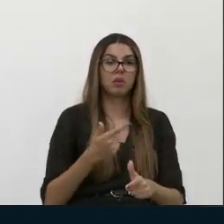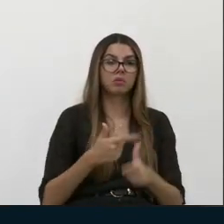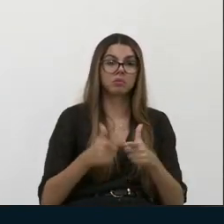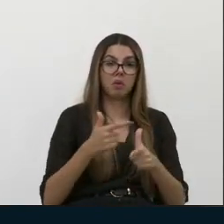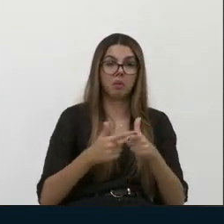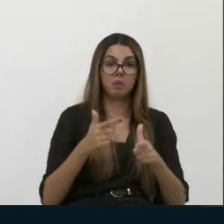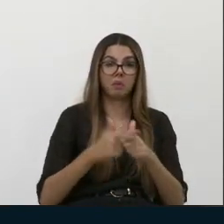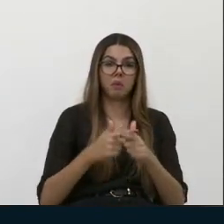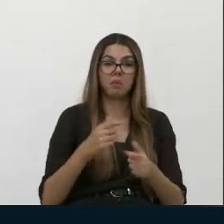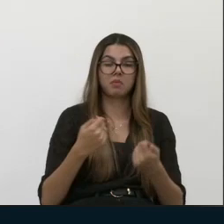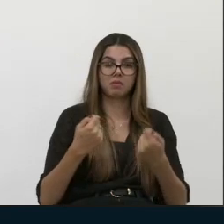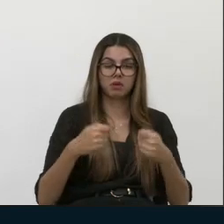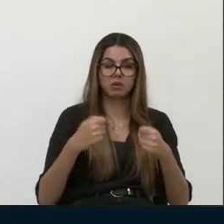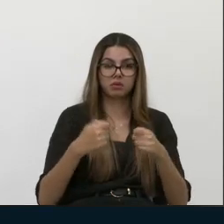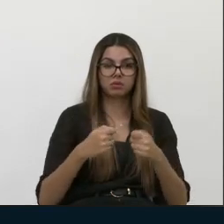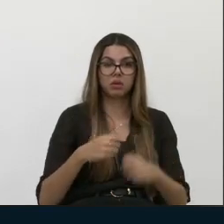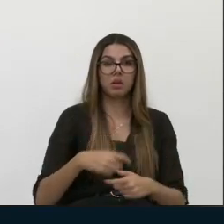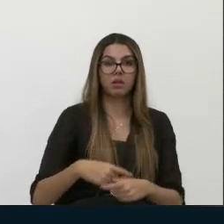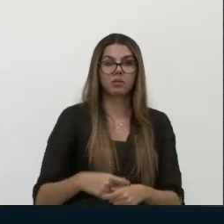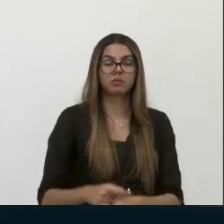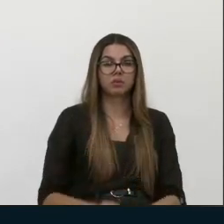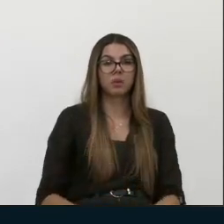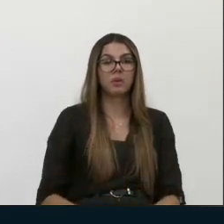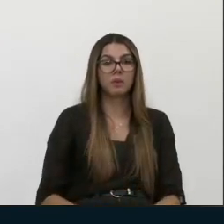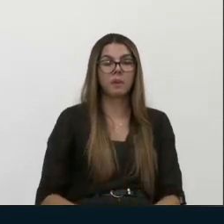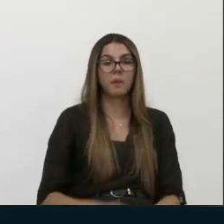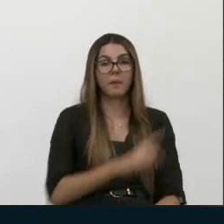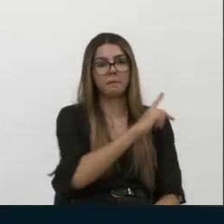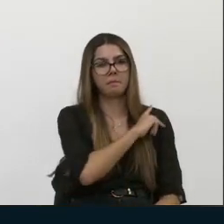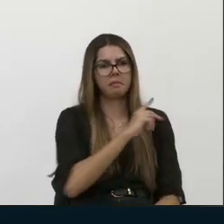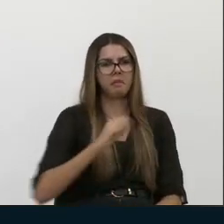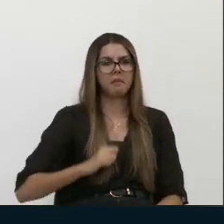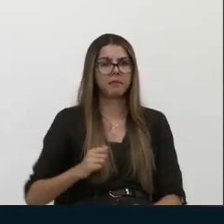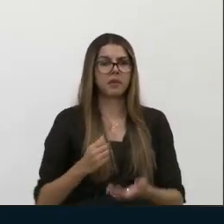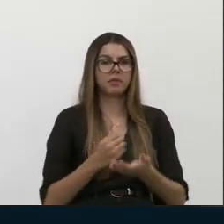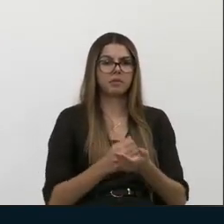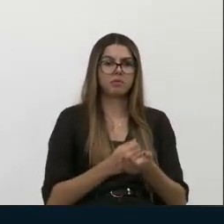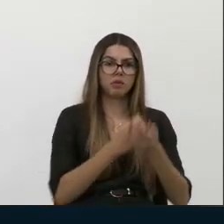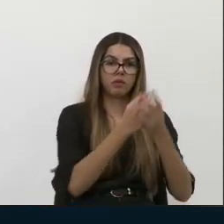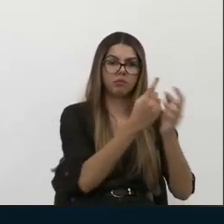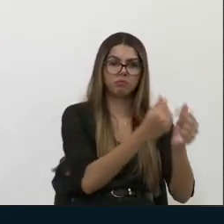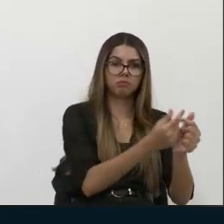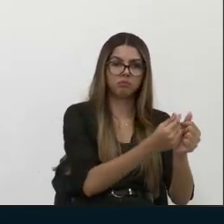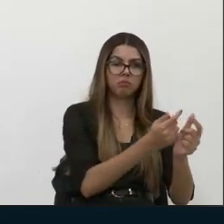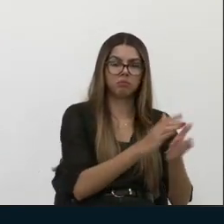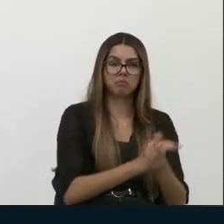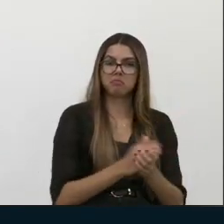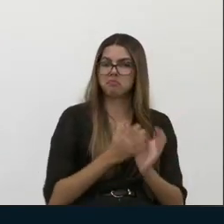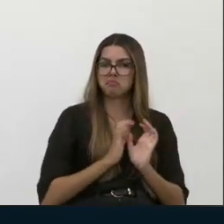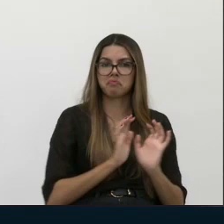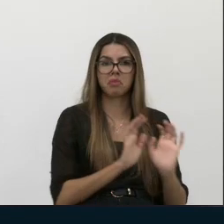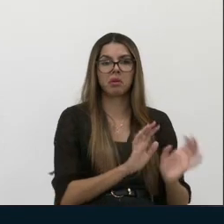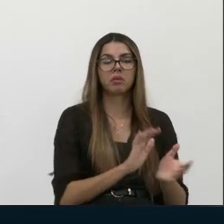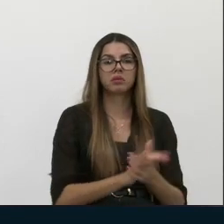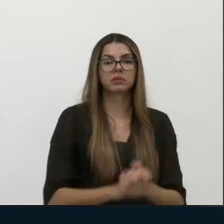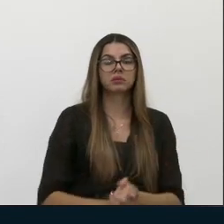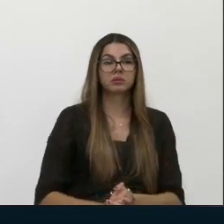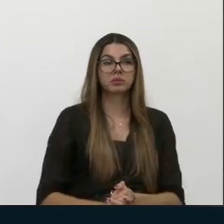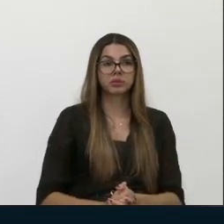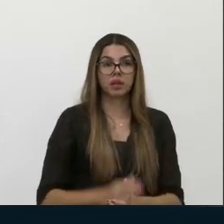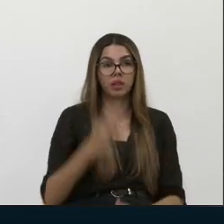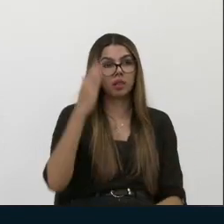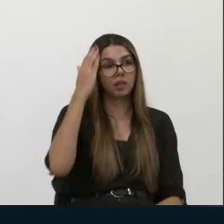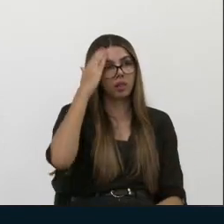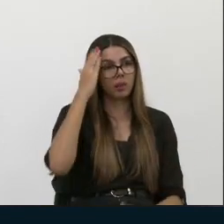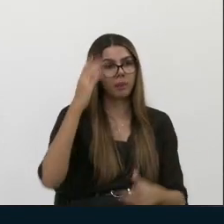Qual prefeito do Brasil devolve recurso? Qual prefeito do Brasil diz, olha, eu não quero esse dinheiro? Foi exatamente isso que aconteceu. Sabe por